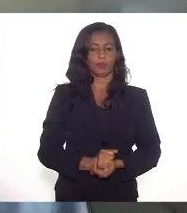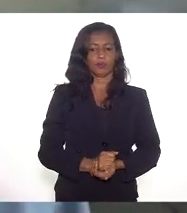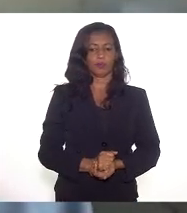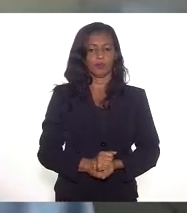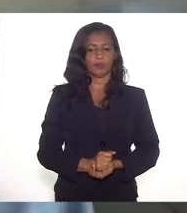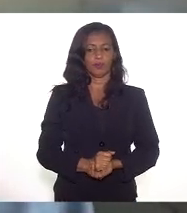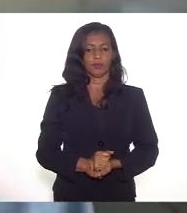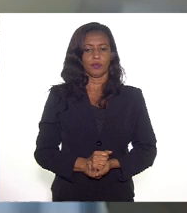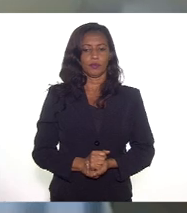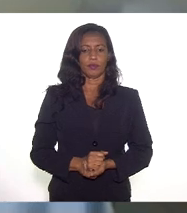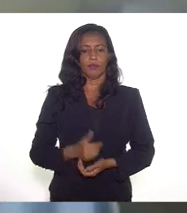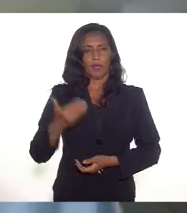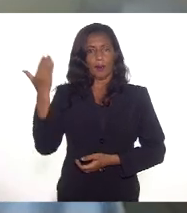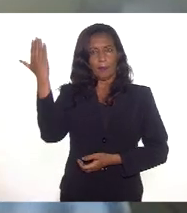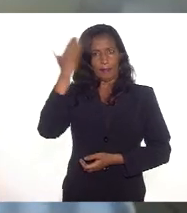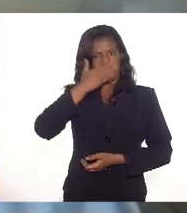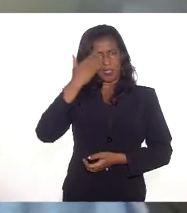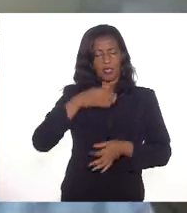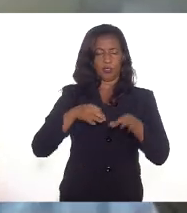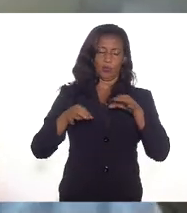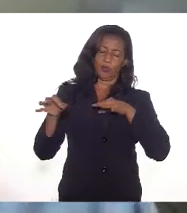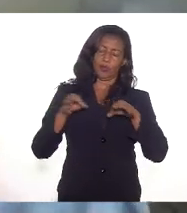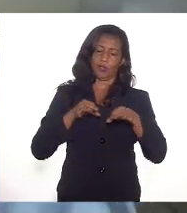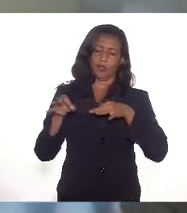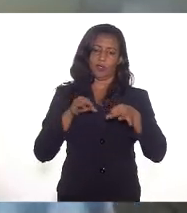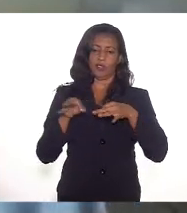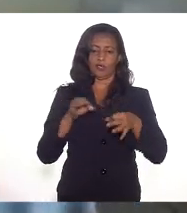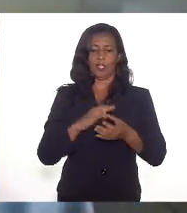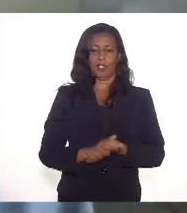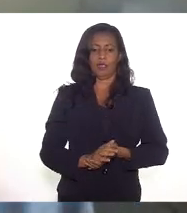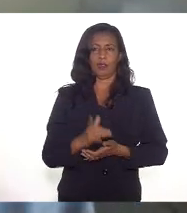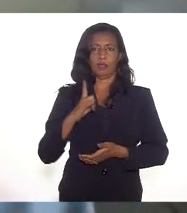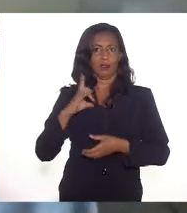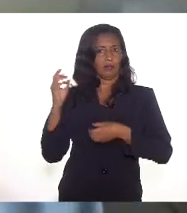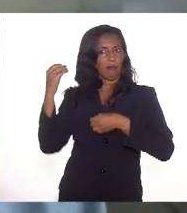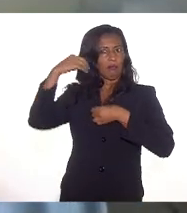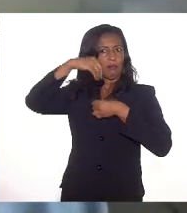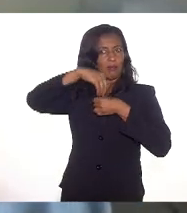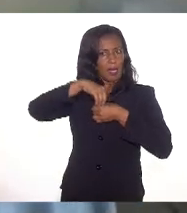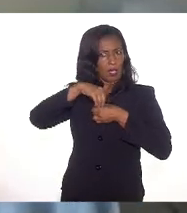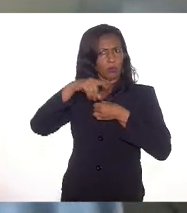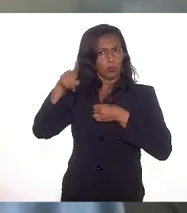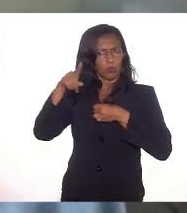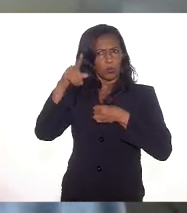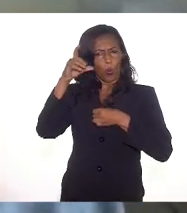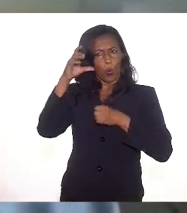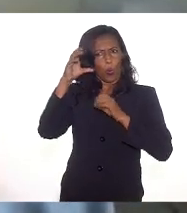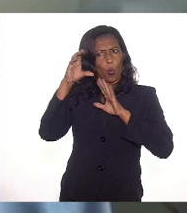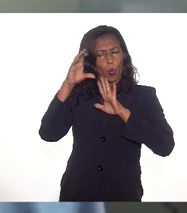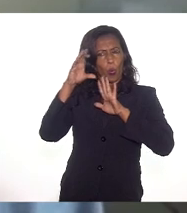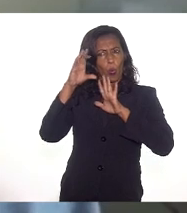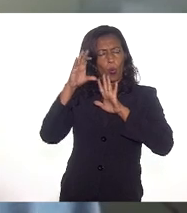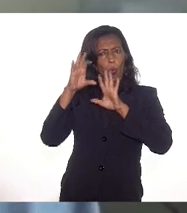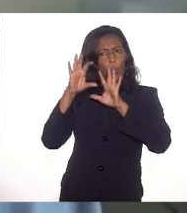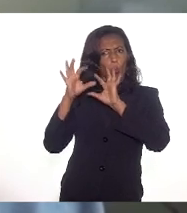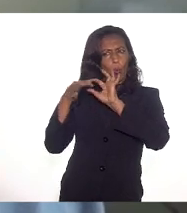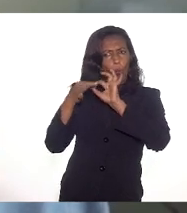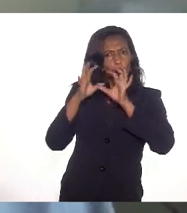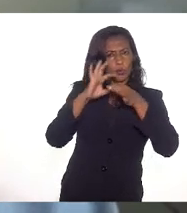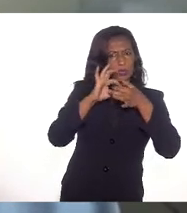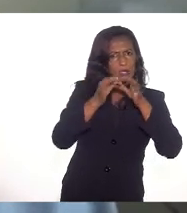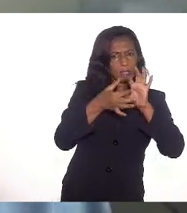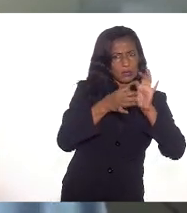O presente projeto de lei, senhor presidente, ele está dentro do seu contexto e regramento